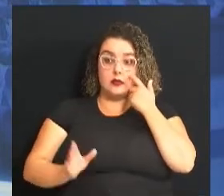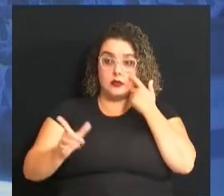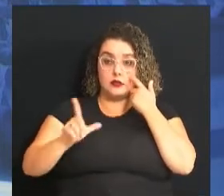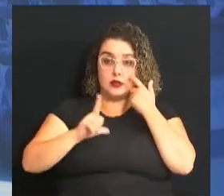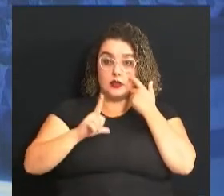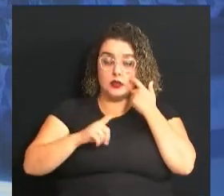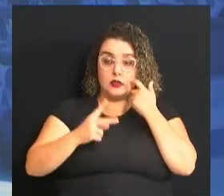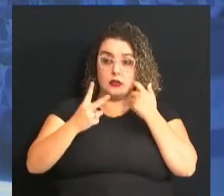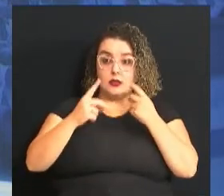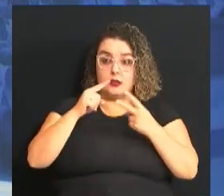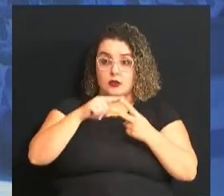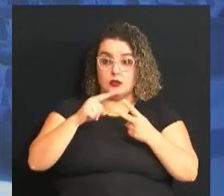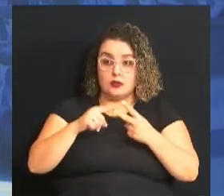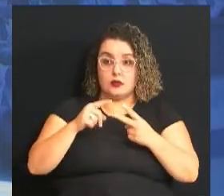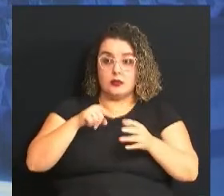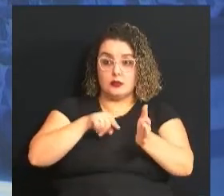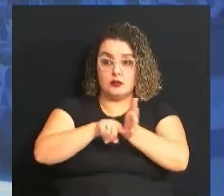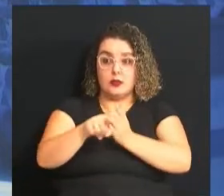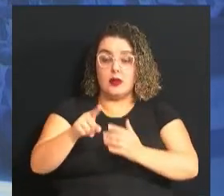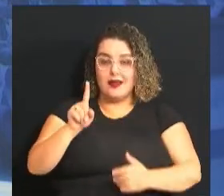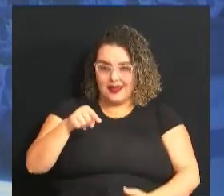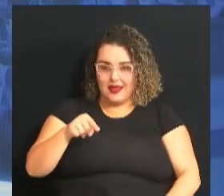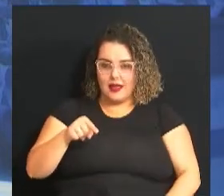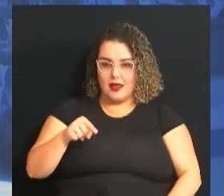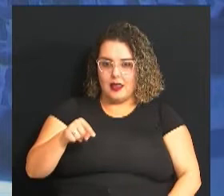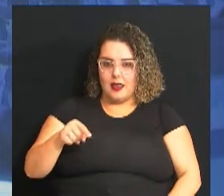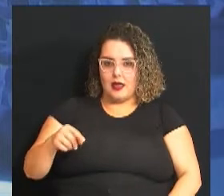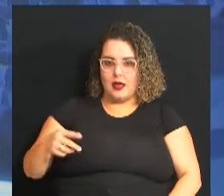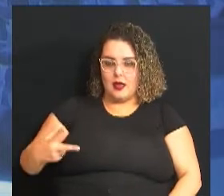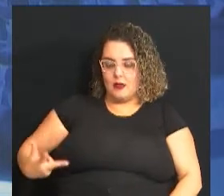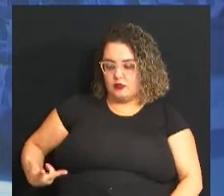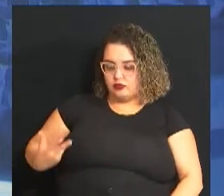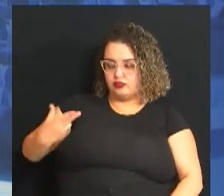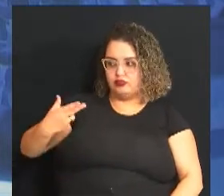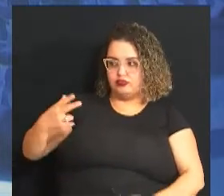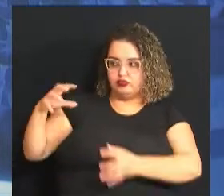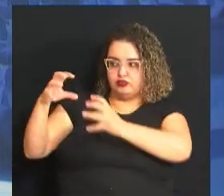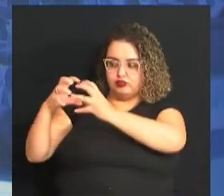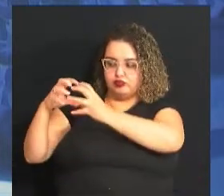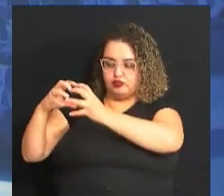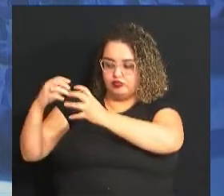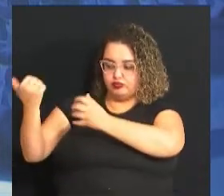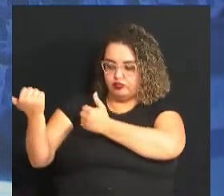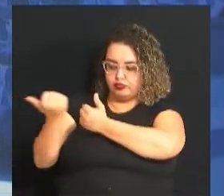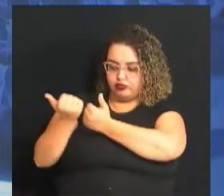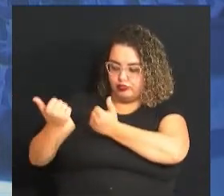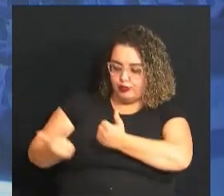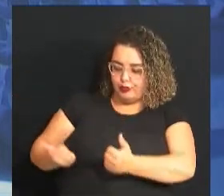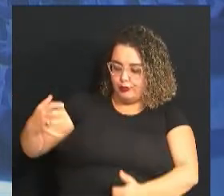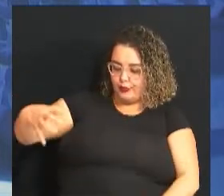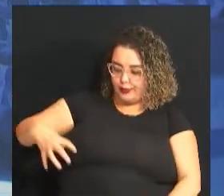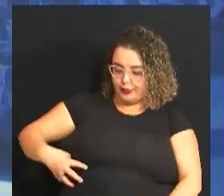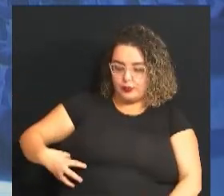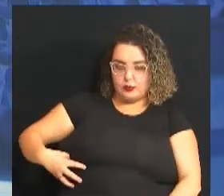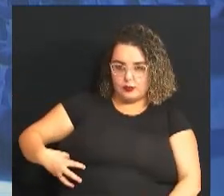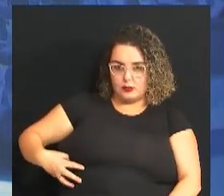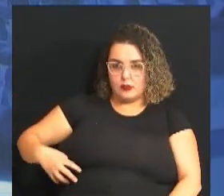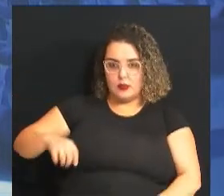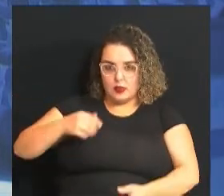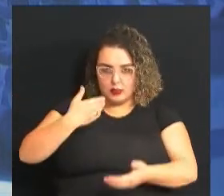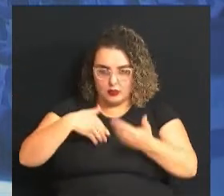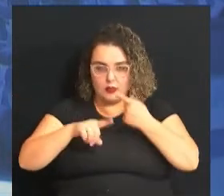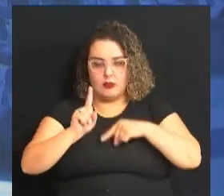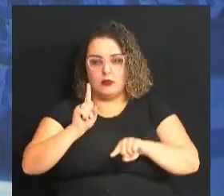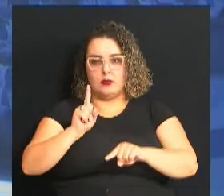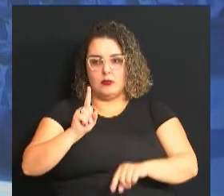tipo de transplante, assim, que o corpo reage bem, tem fácil adaptação. E logo em seguida eu já quero saber, tem medicamentos, então,